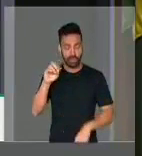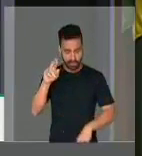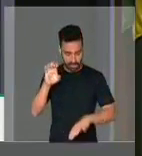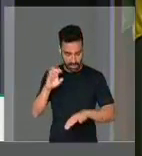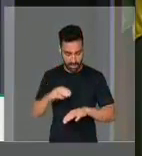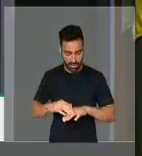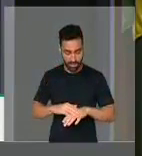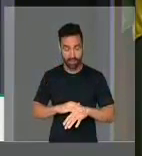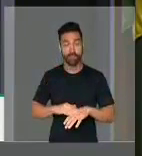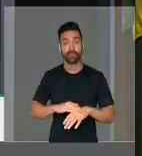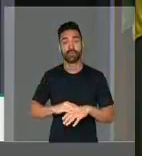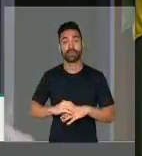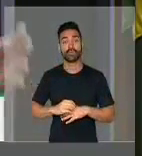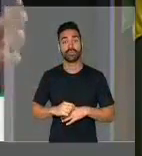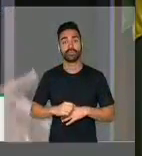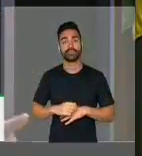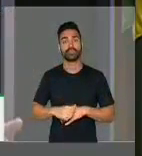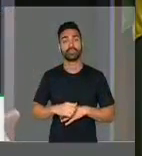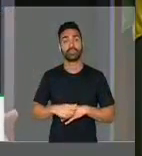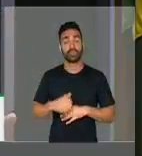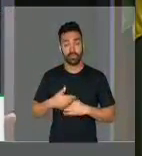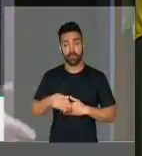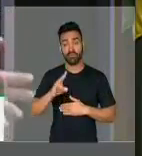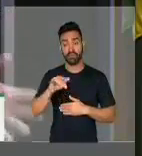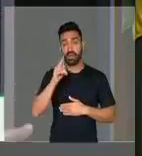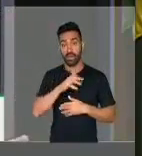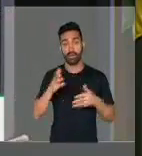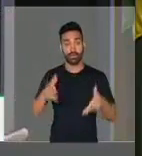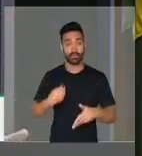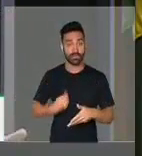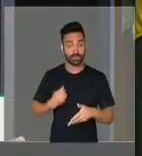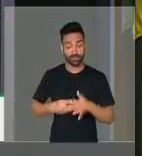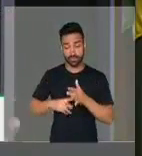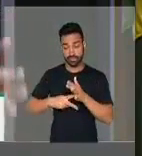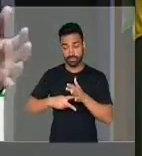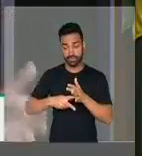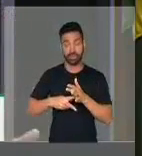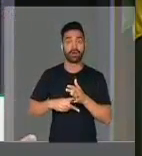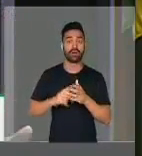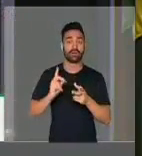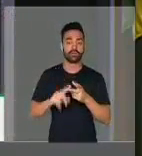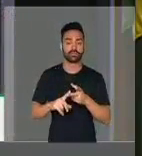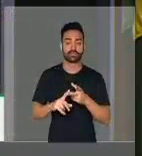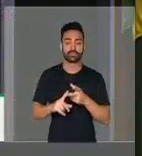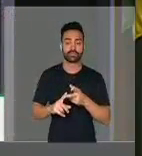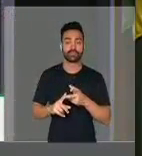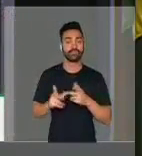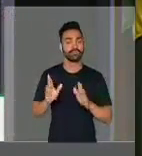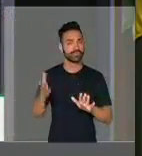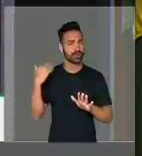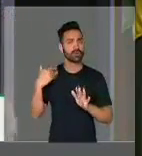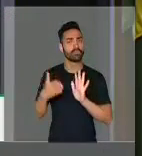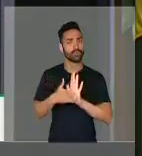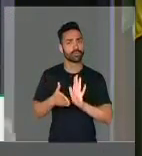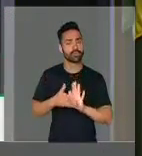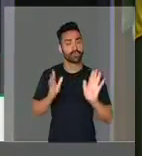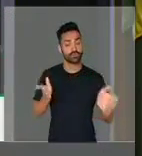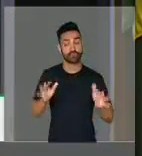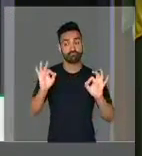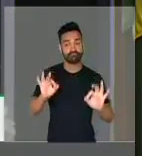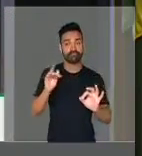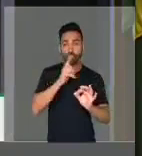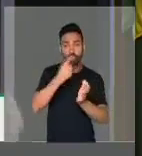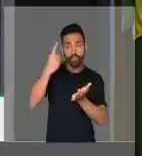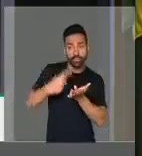David e Radiovaldo. Haverá a participação do Sindicato dos Trabalhadores na comissão, desde a primeira hora propus isso, há um compromisso